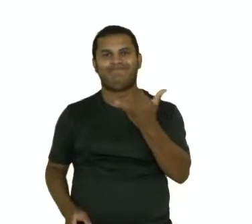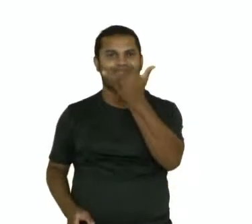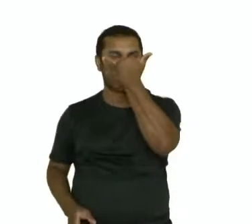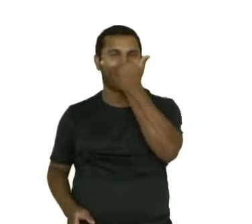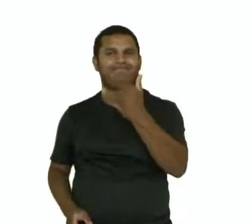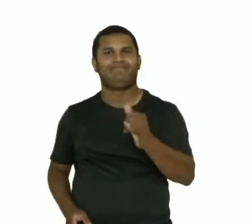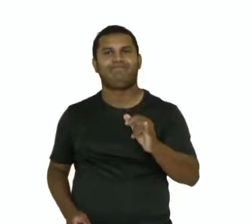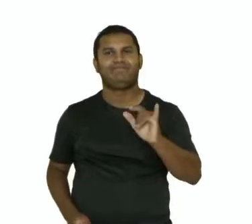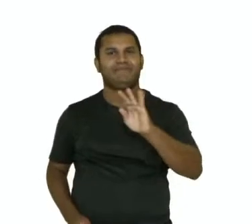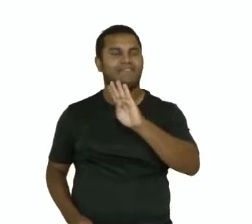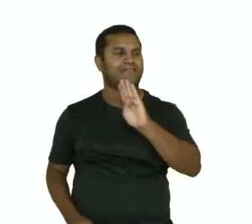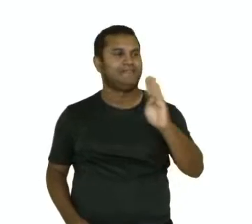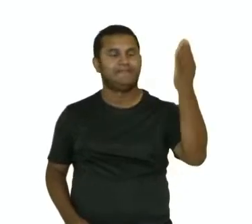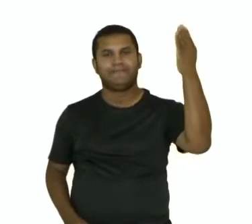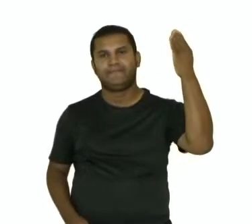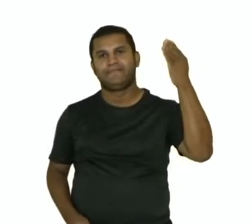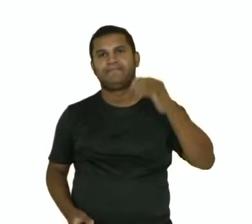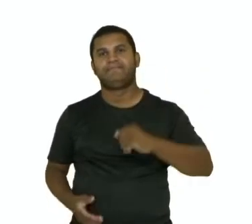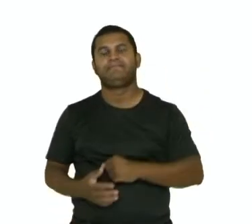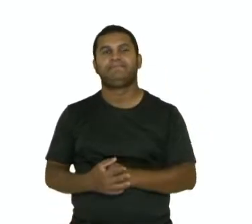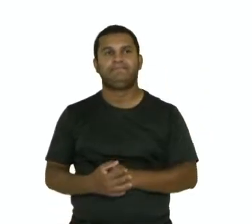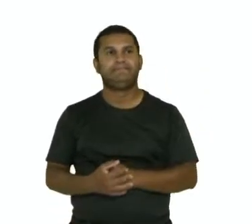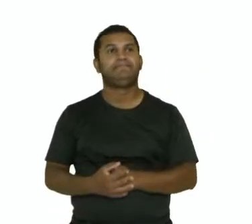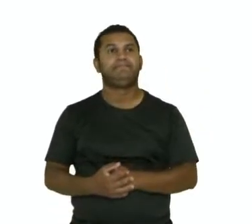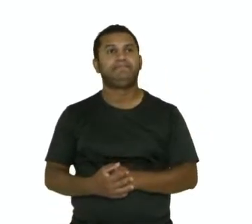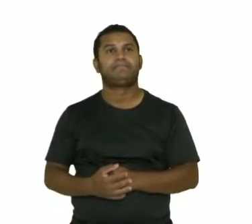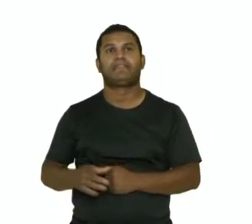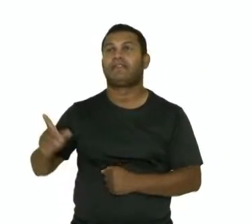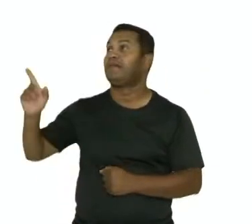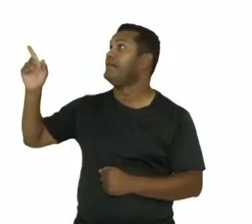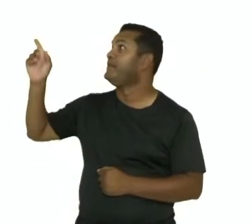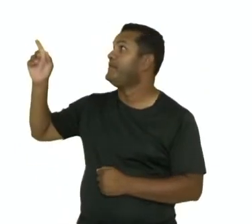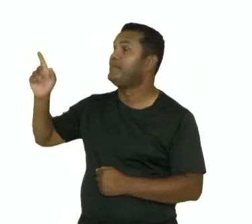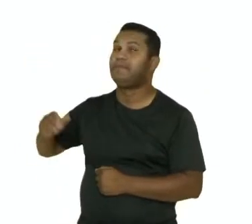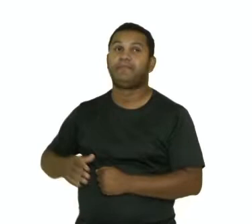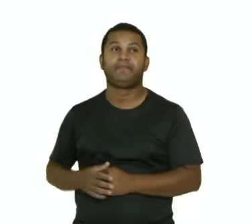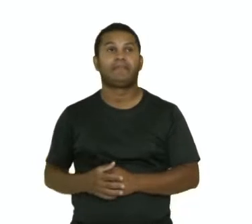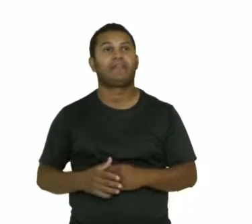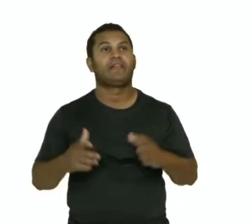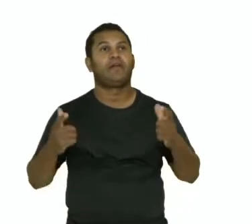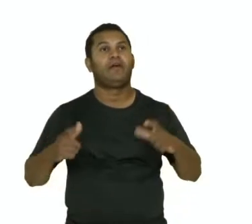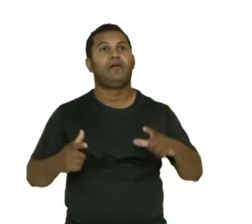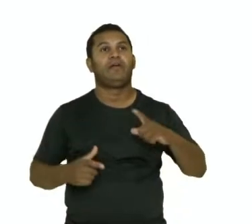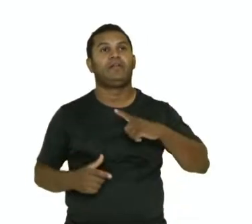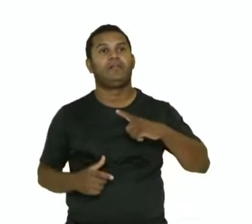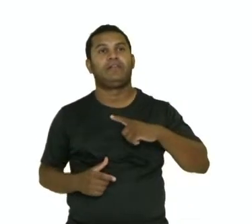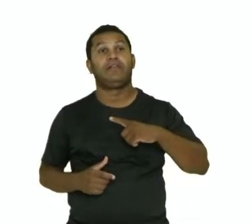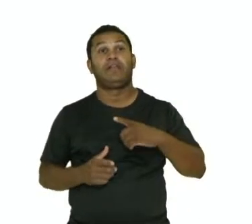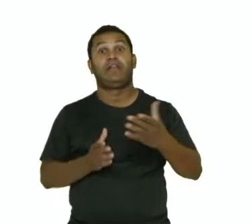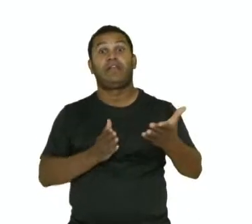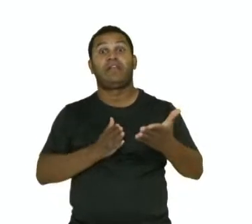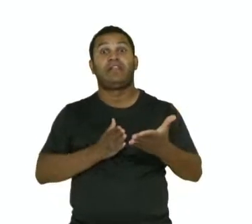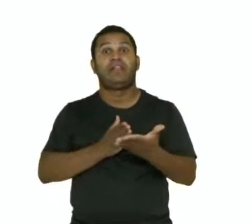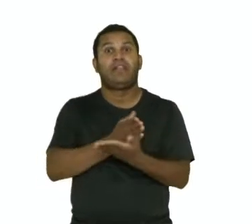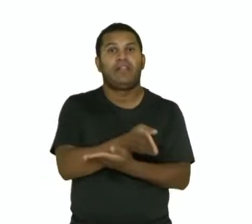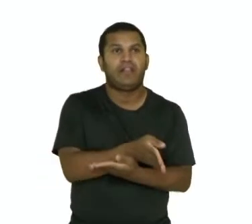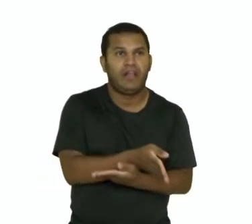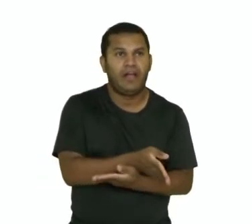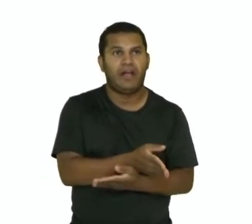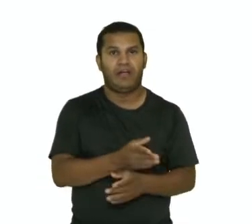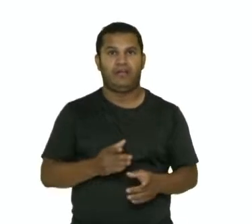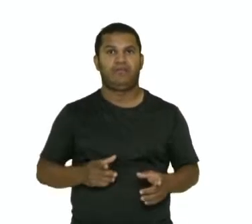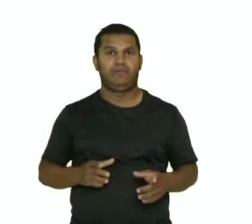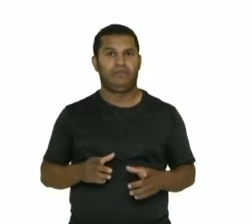depois tomou e saqueou a cidade de Quito e Cusco em 1533 e mandou matar Atahualpa. E aqui